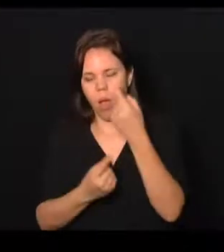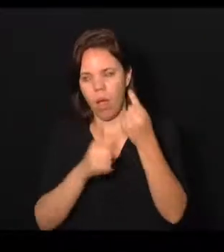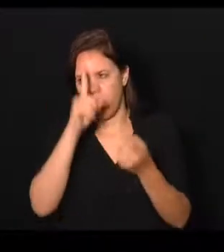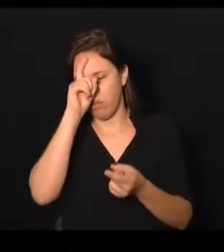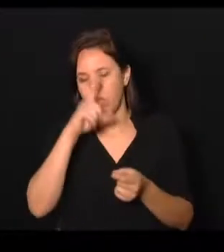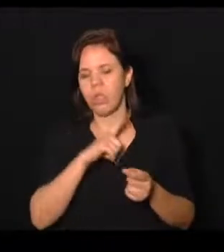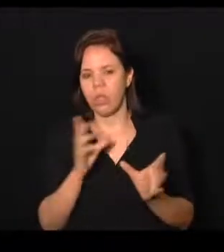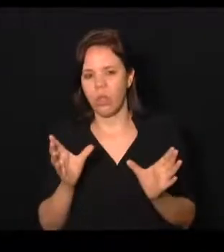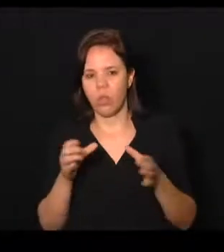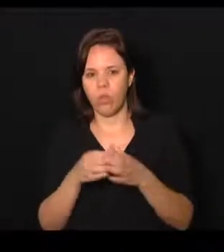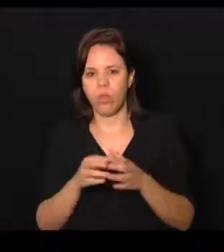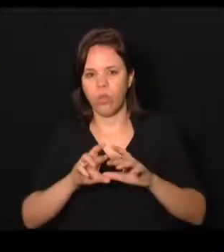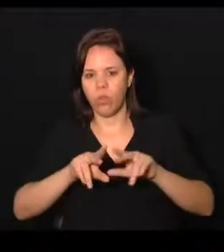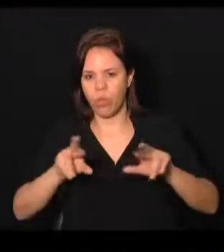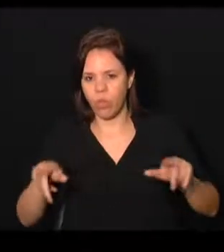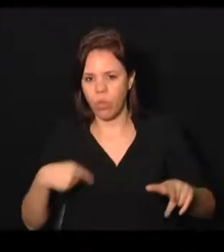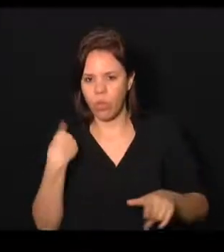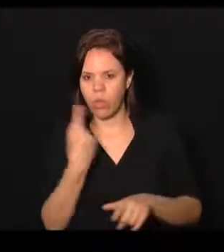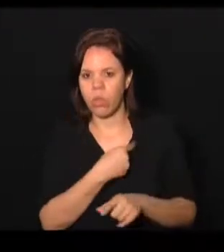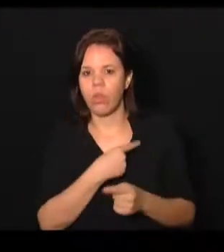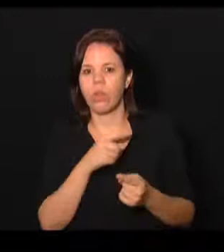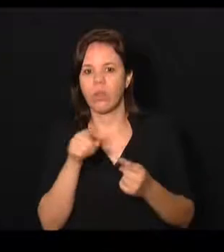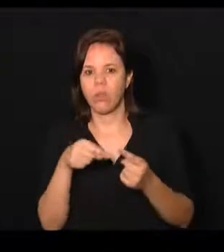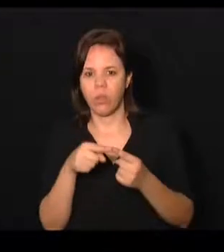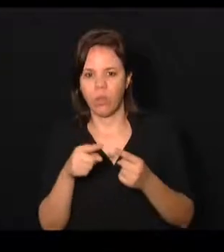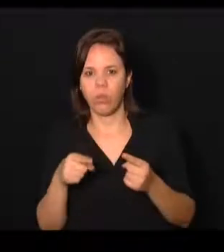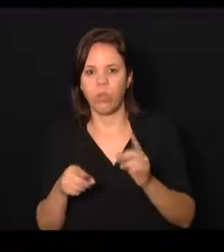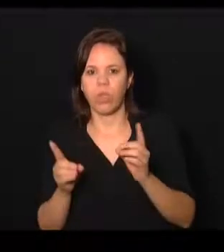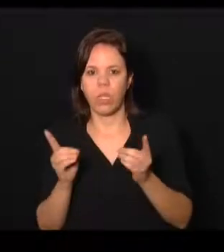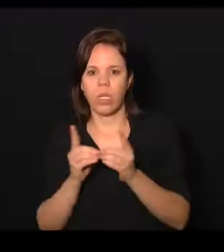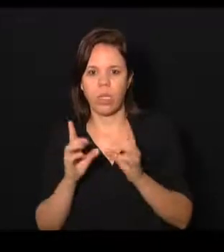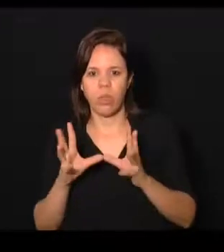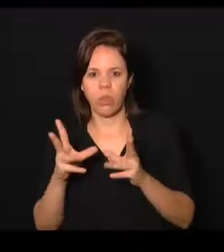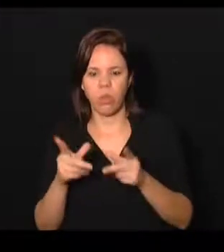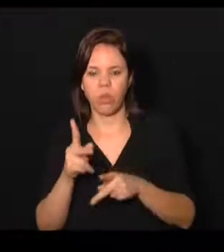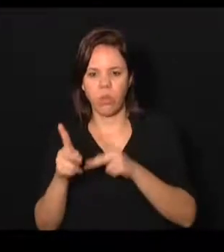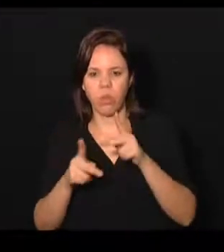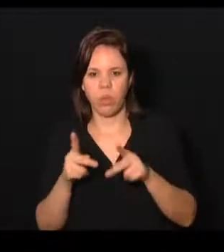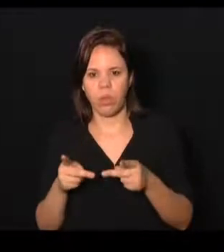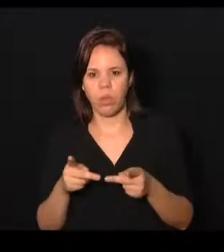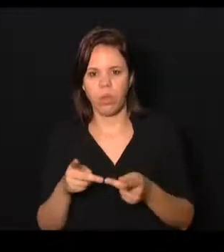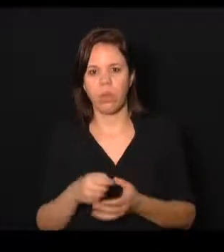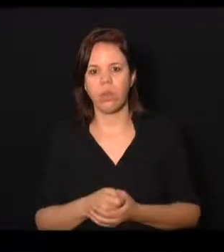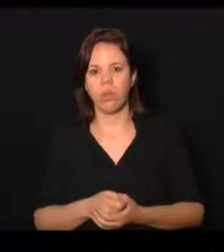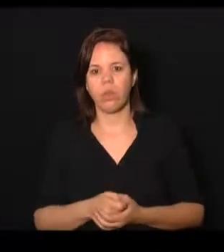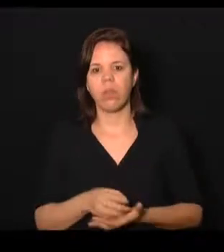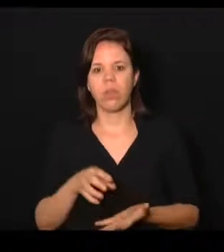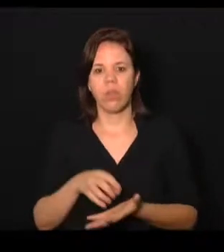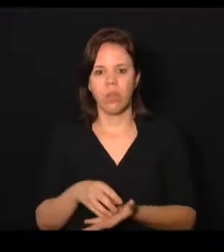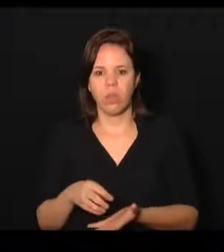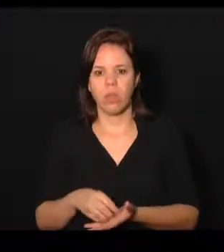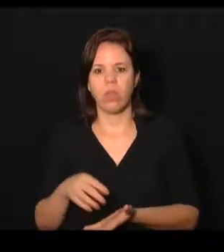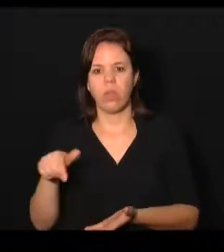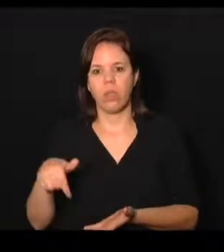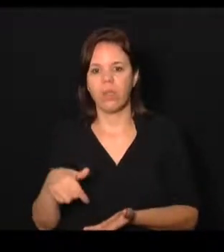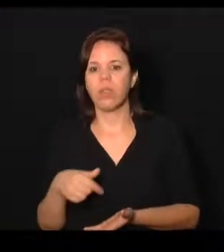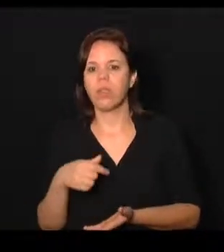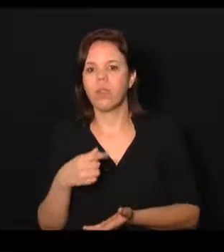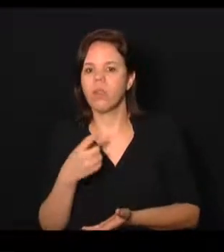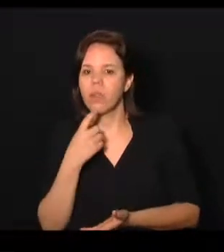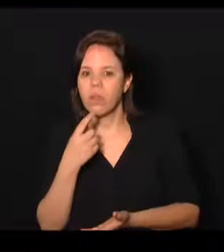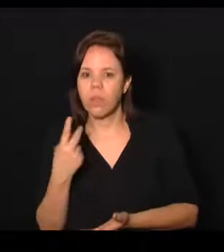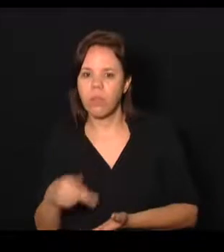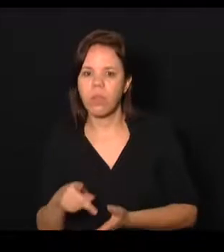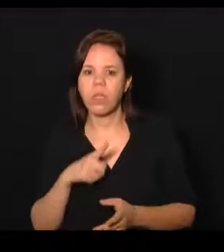medidas para que a gente possa atingir toda essa população. Então, o Hemocentro Regional, mais os bancos de sangue da rede